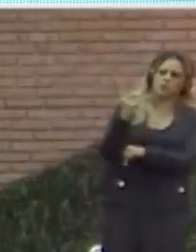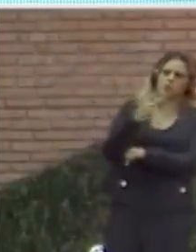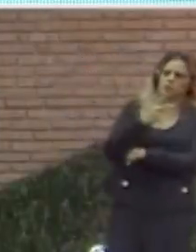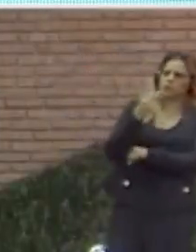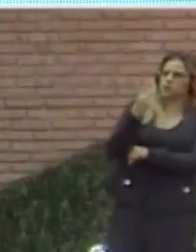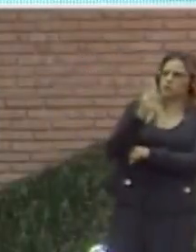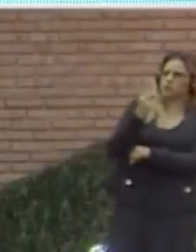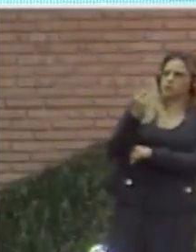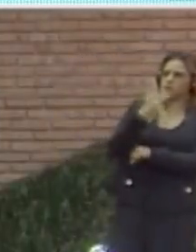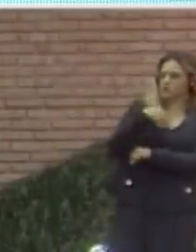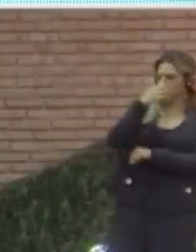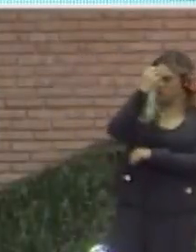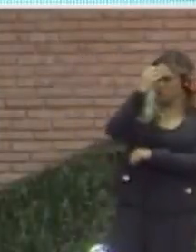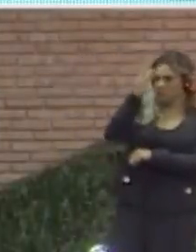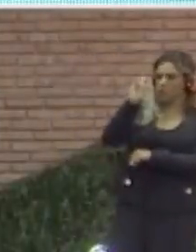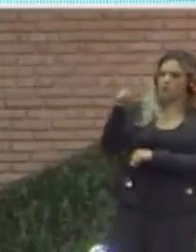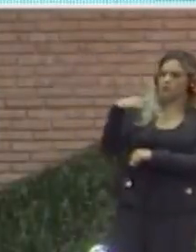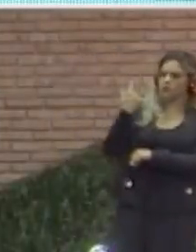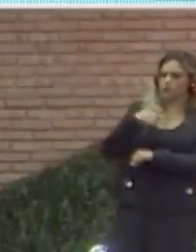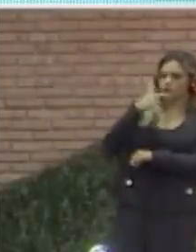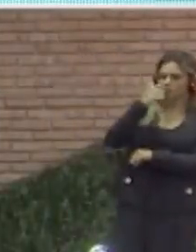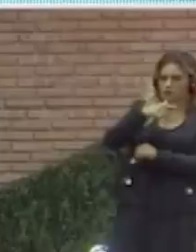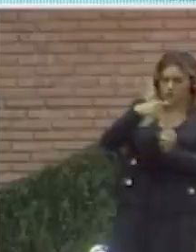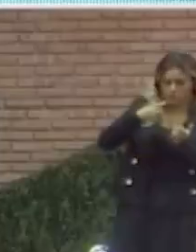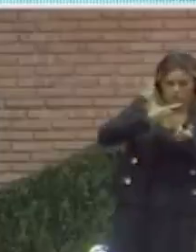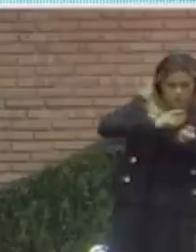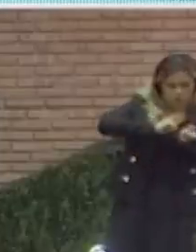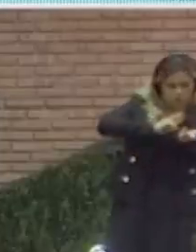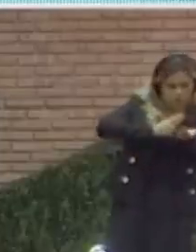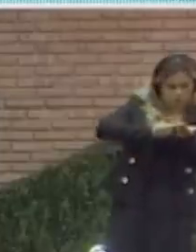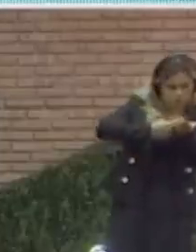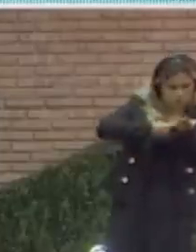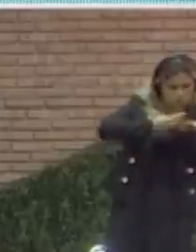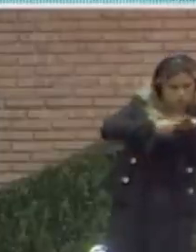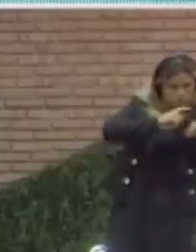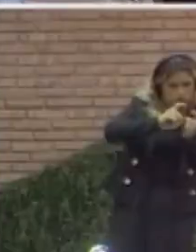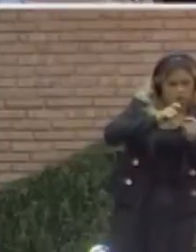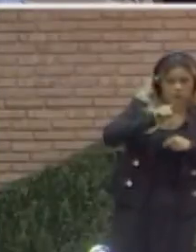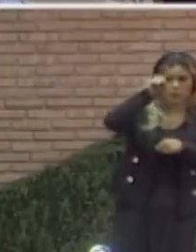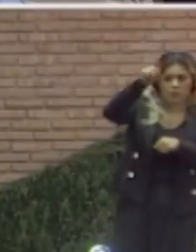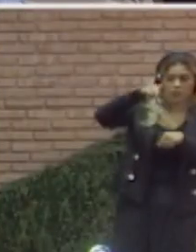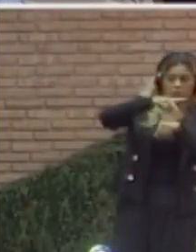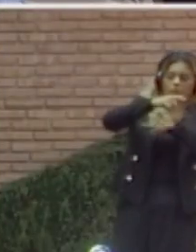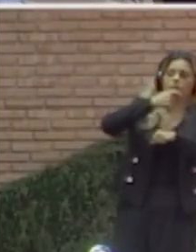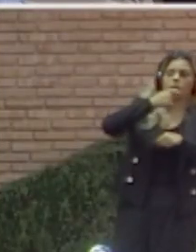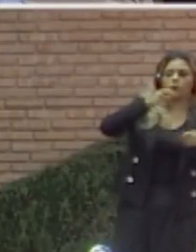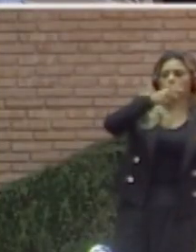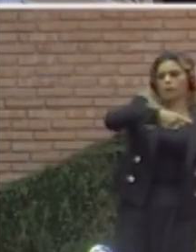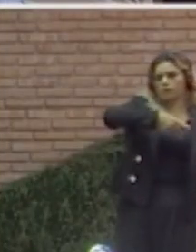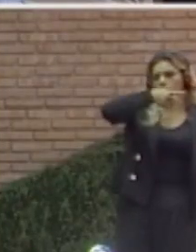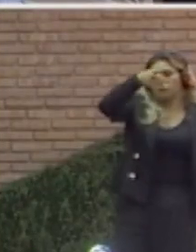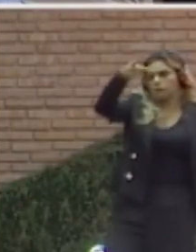CEBIC organizou uma missão técnica muito interessante à Grã-Bretanha, onde a gente